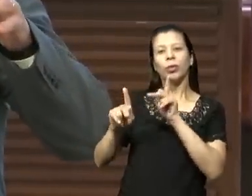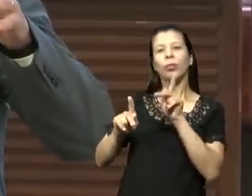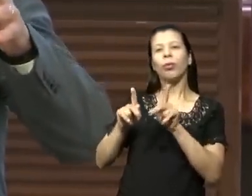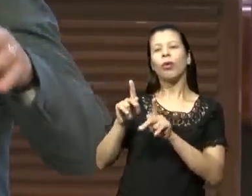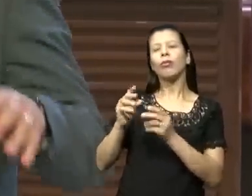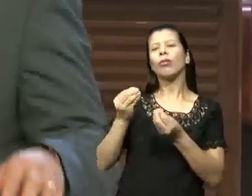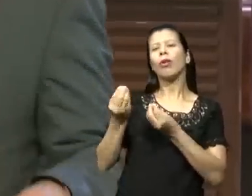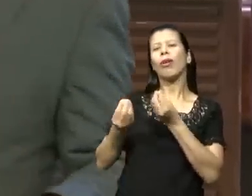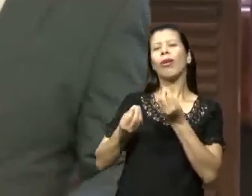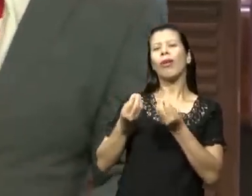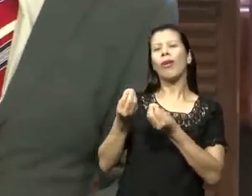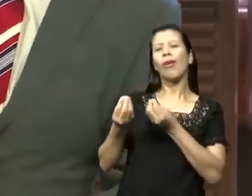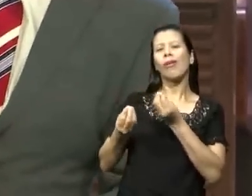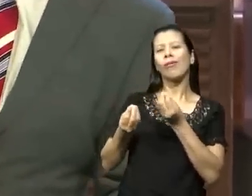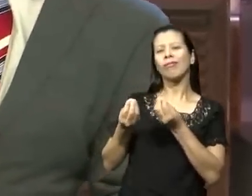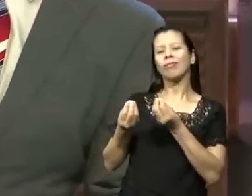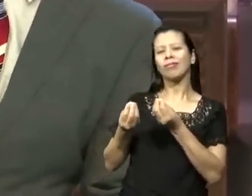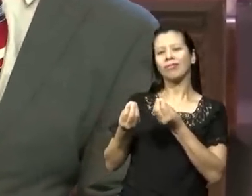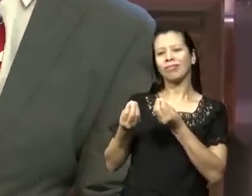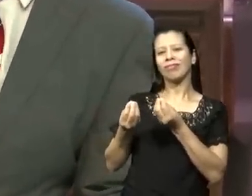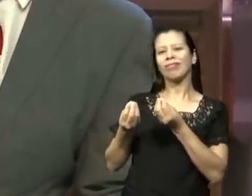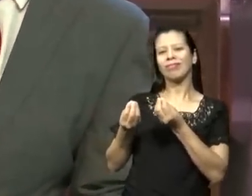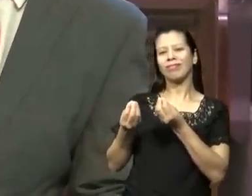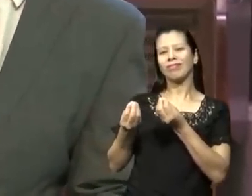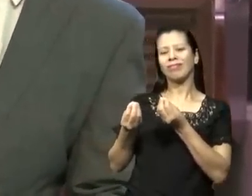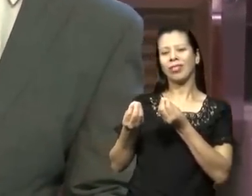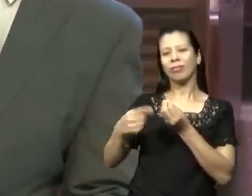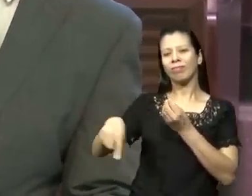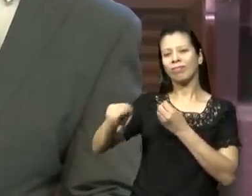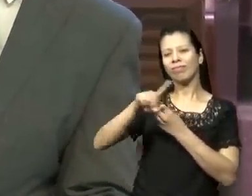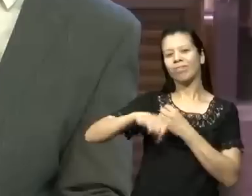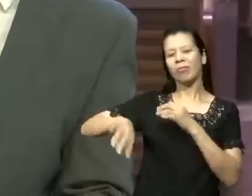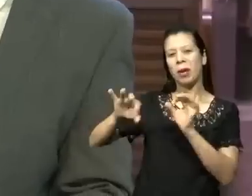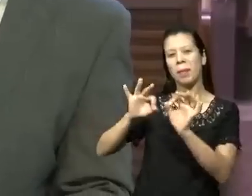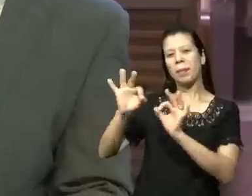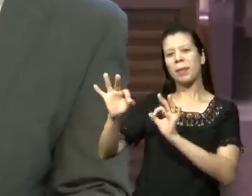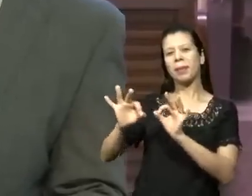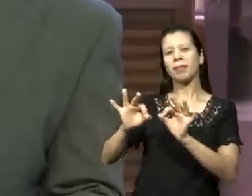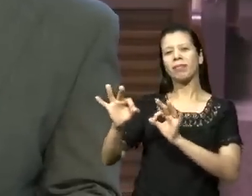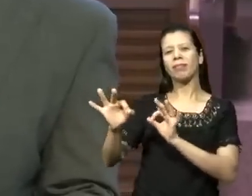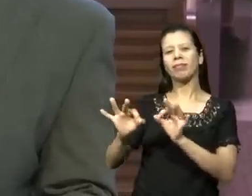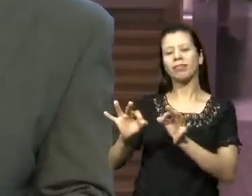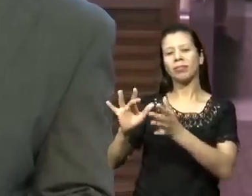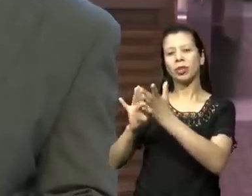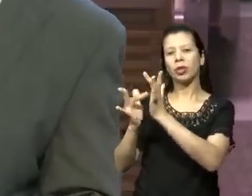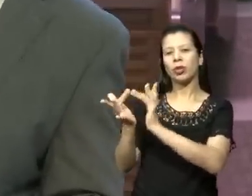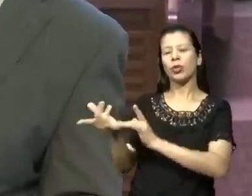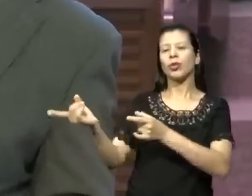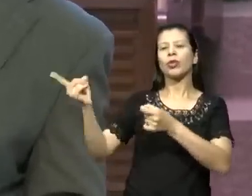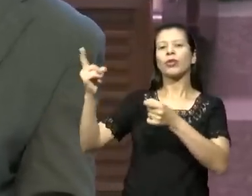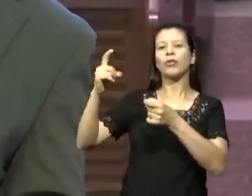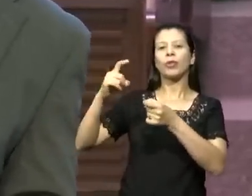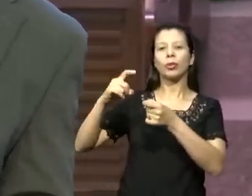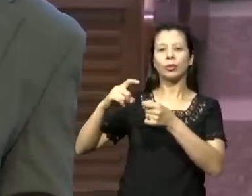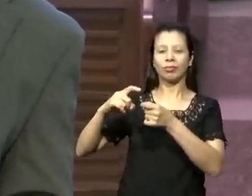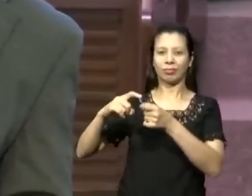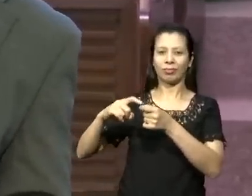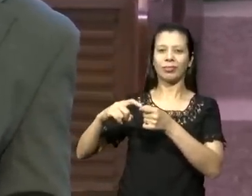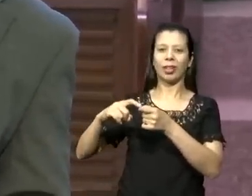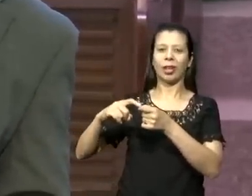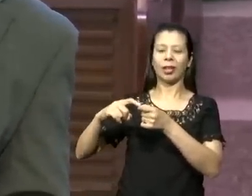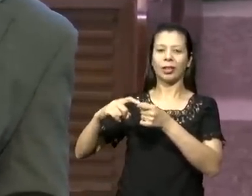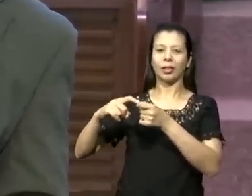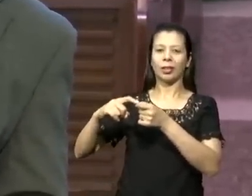mas ao mesmo tempo ele está disposto a descer sobre a sua igreja ele é retirado do mundo em